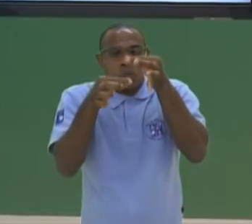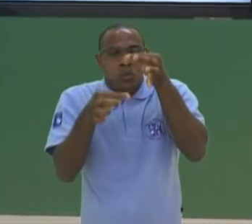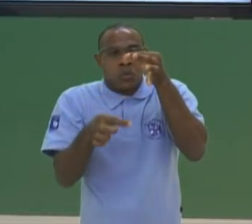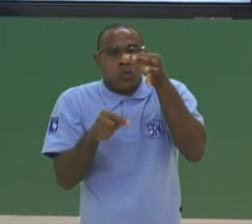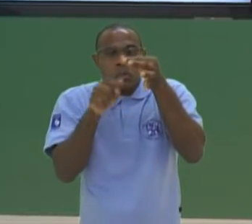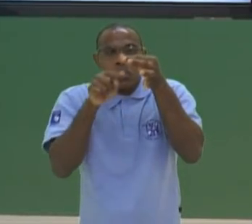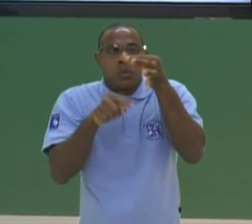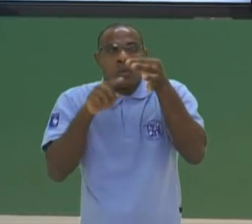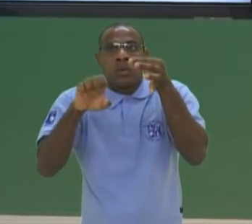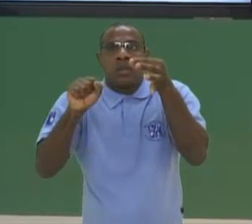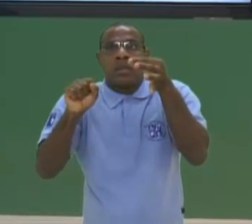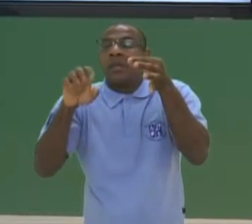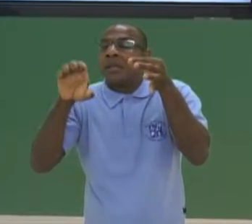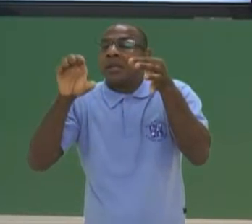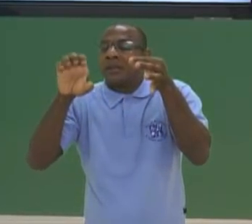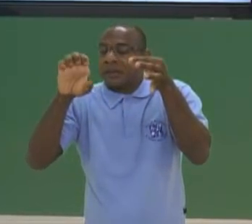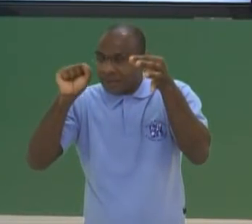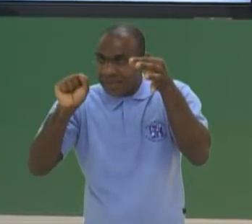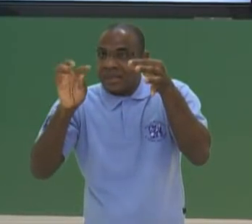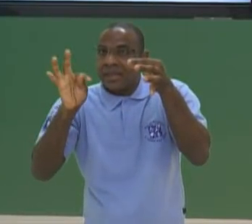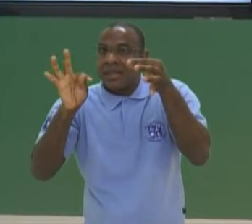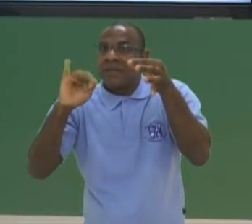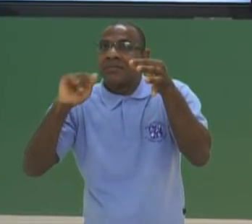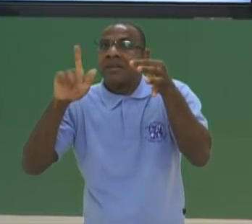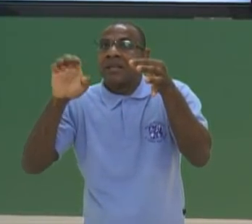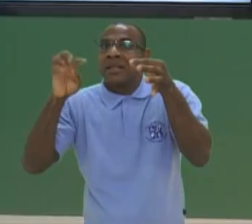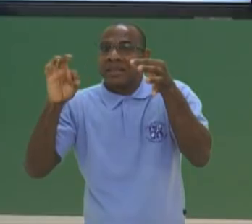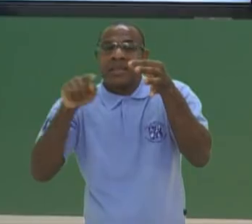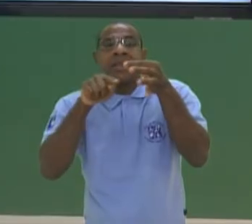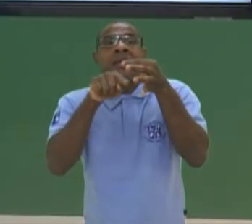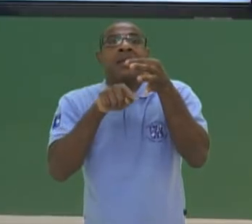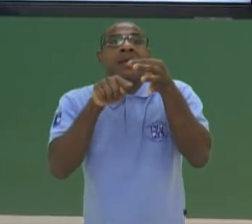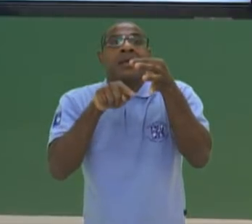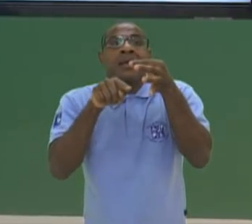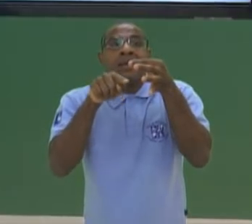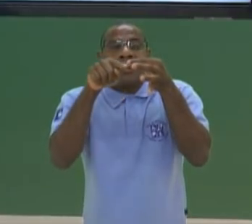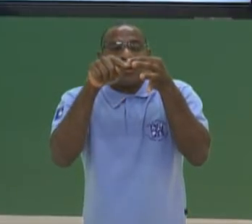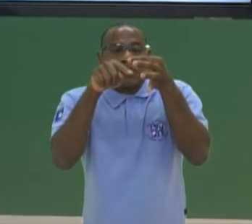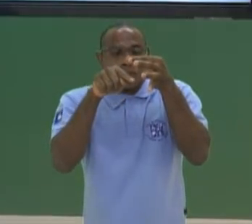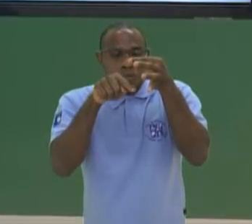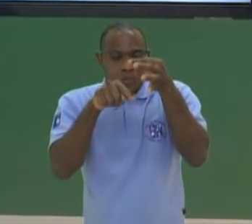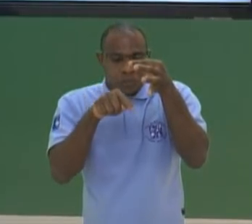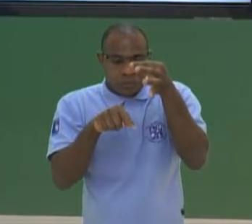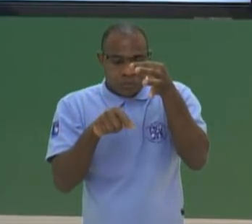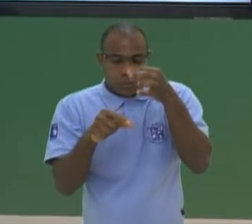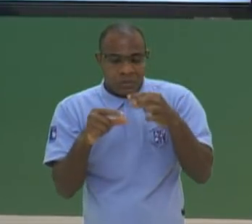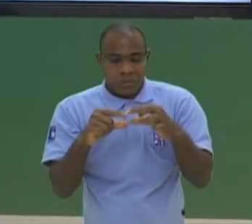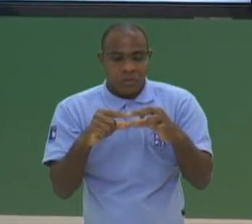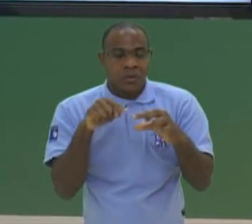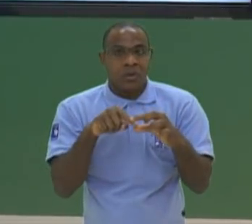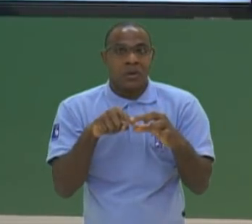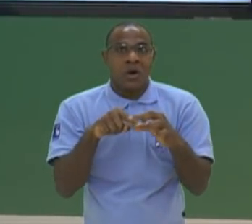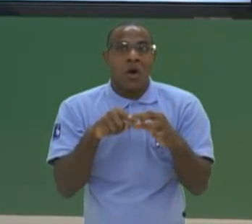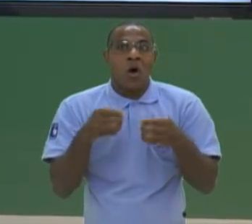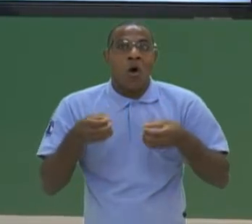de estilete. E aí, lá embaixo, ele vai encontrar o ovário da flor. Dentro